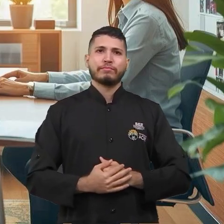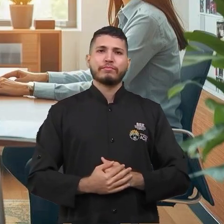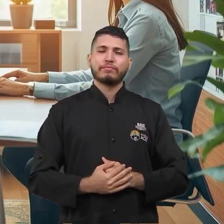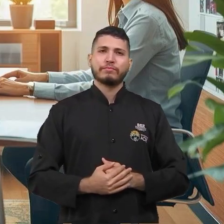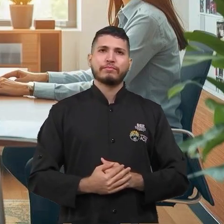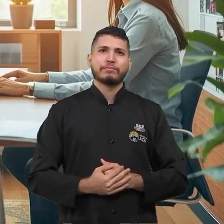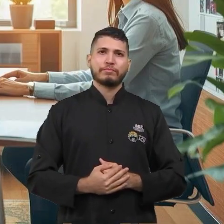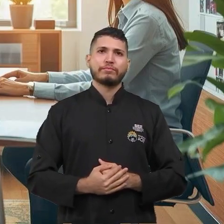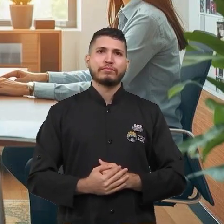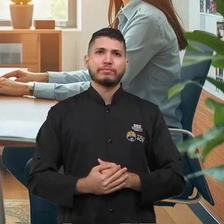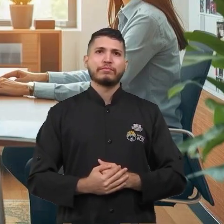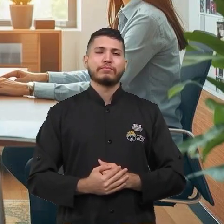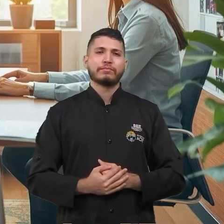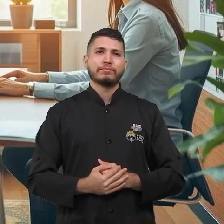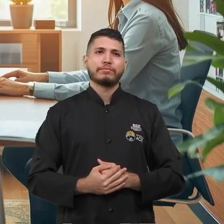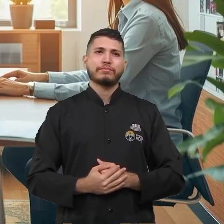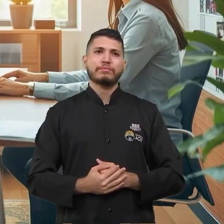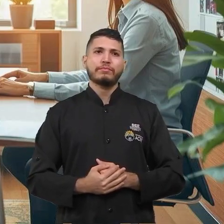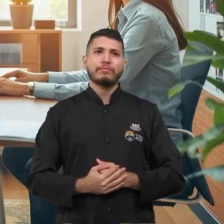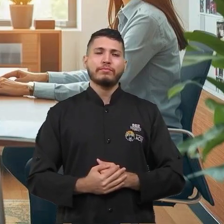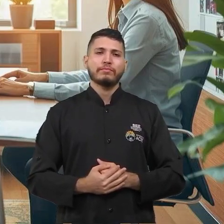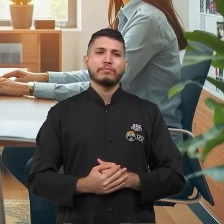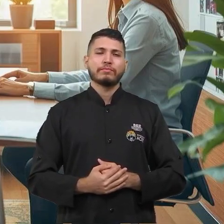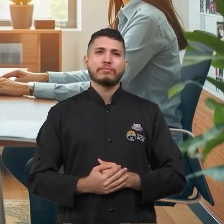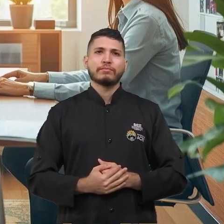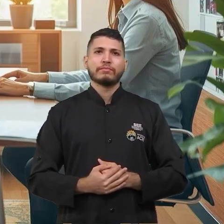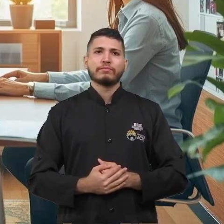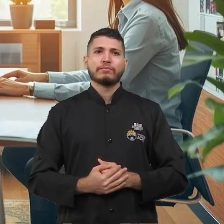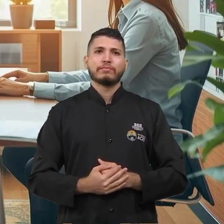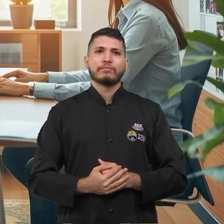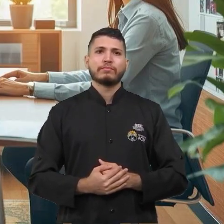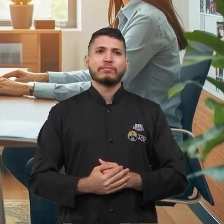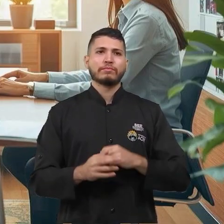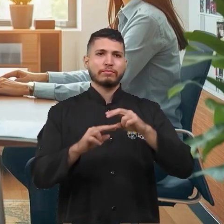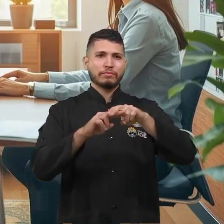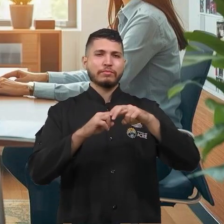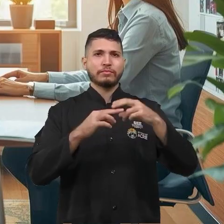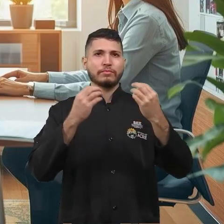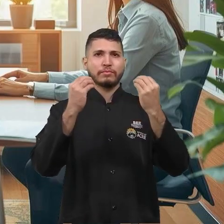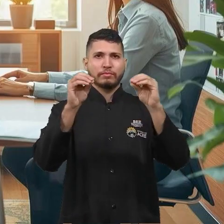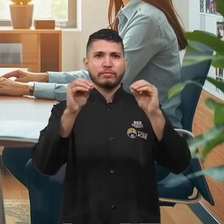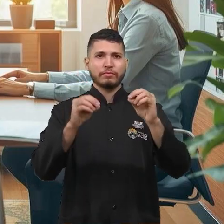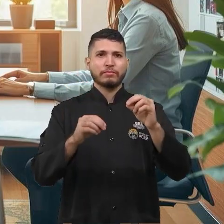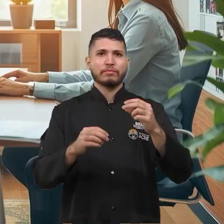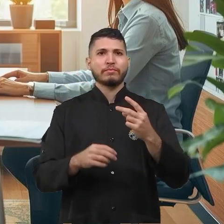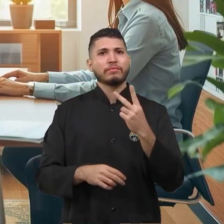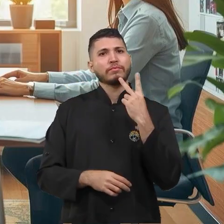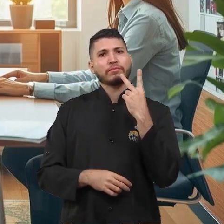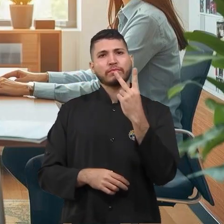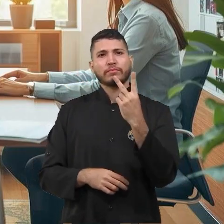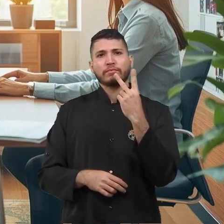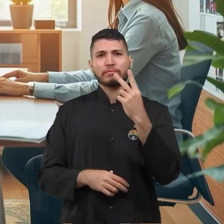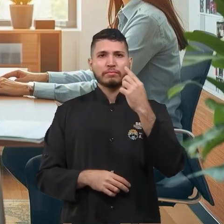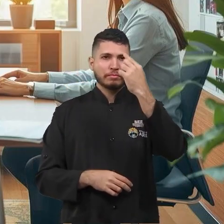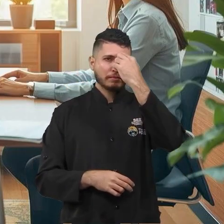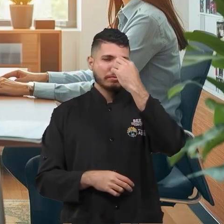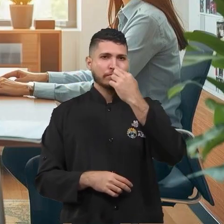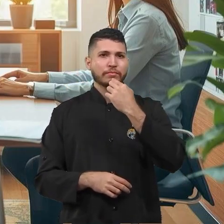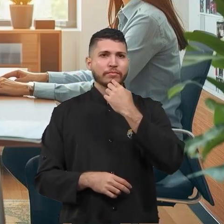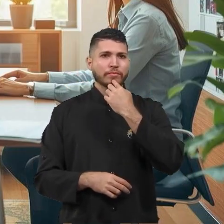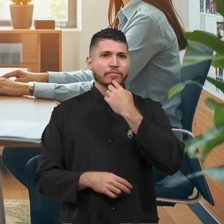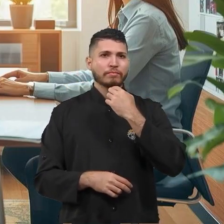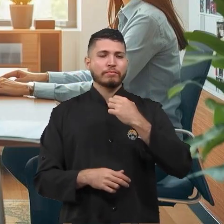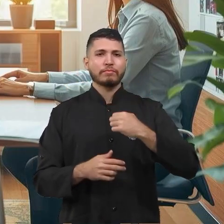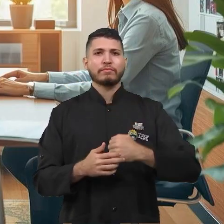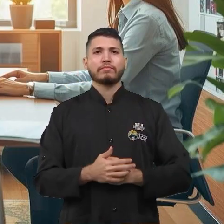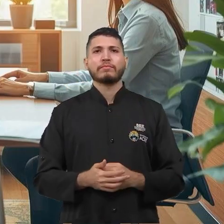mesmo de um outro local. Aqui, por isso, eu coloquei duas imagens. Então, são dois ambientes diferentes. A